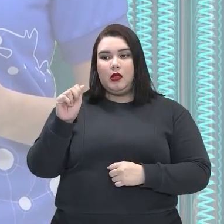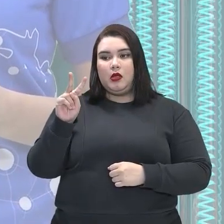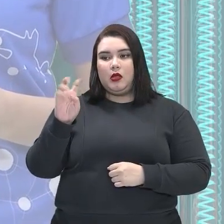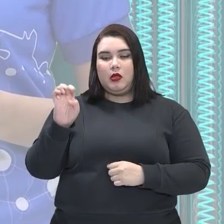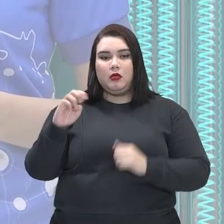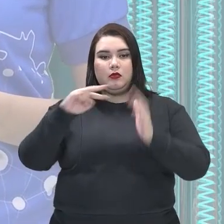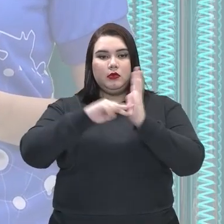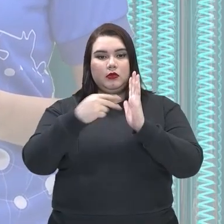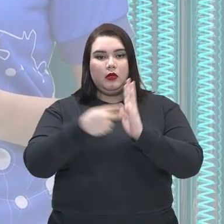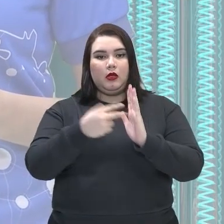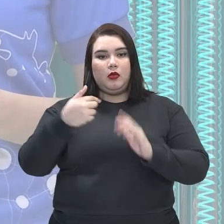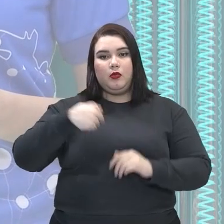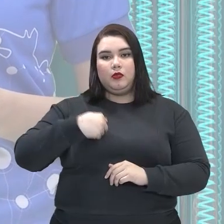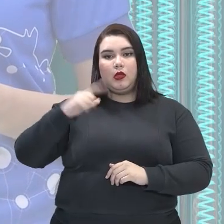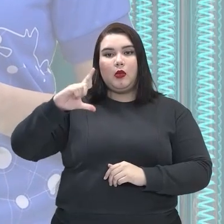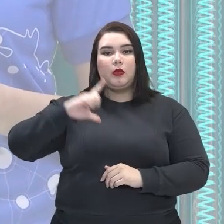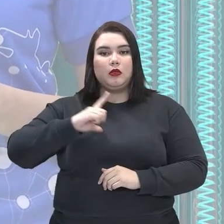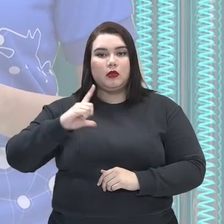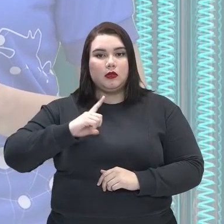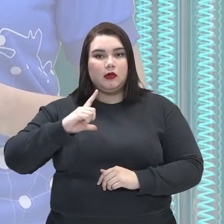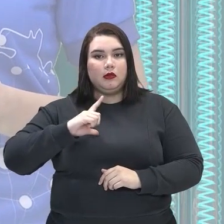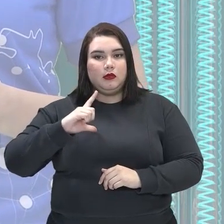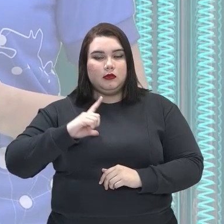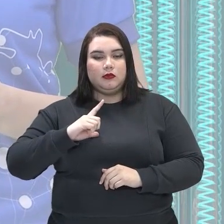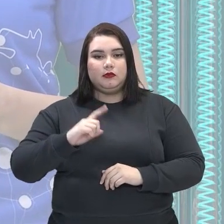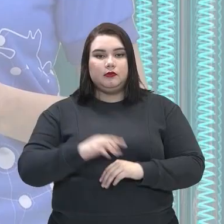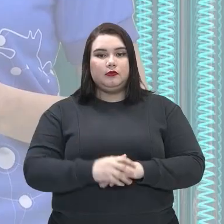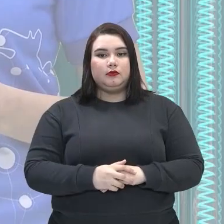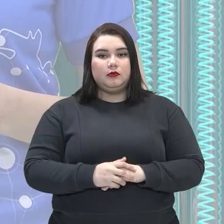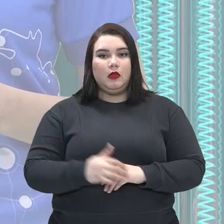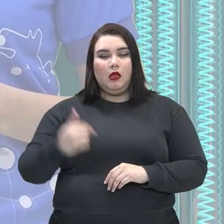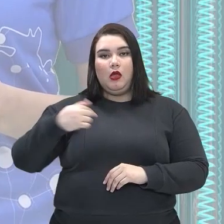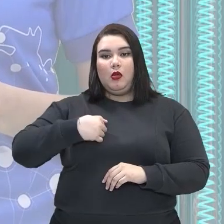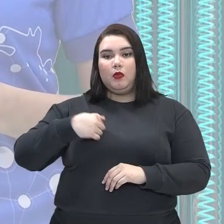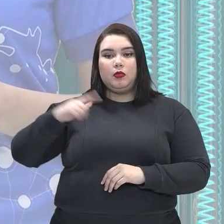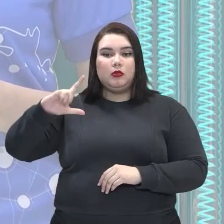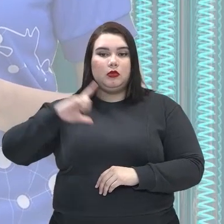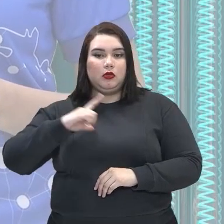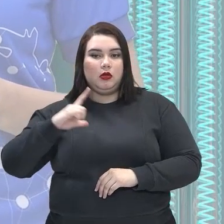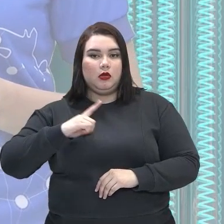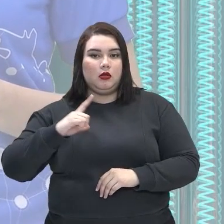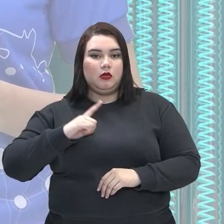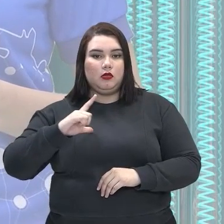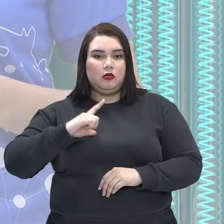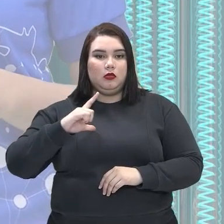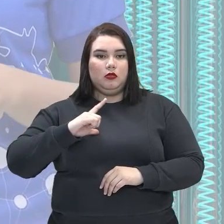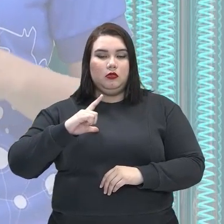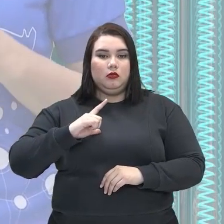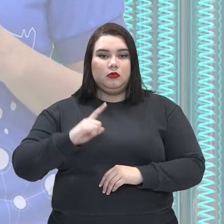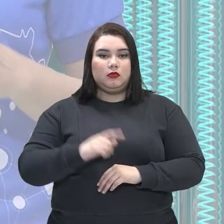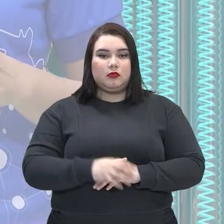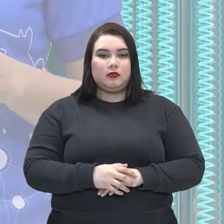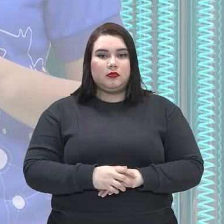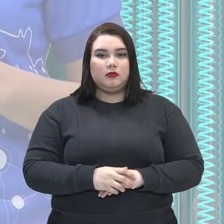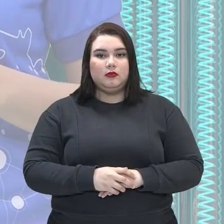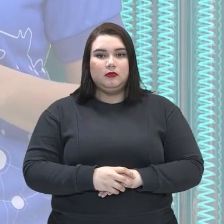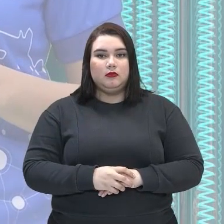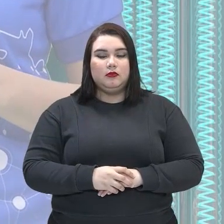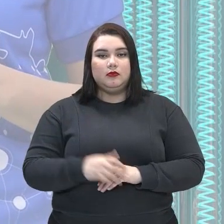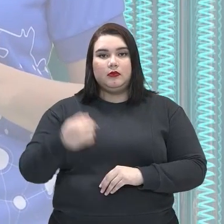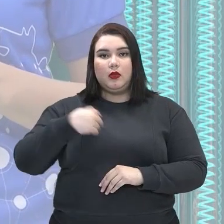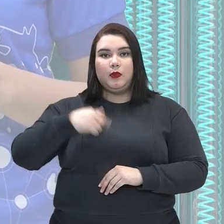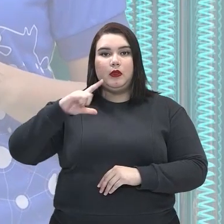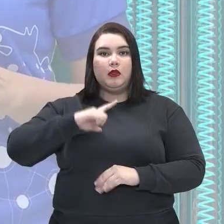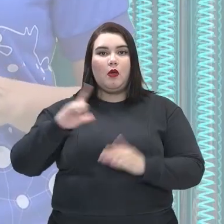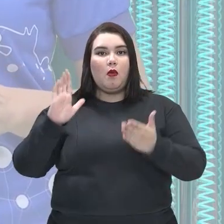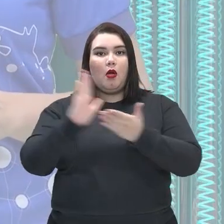tenho o quê? Some, alguns books no meu shelf, né? Na minha